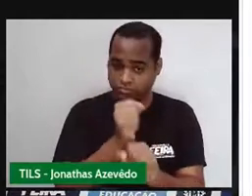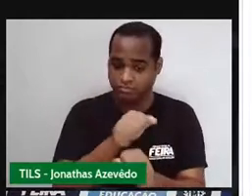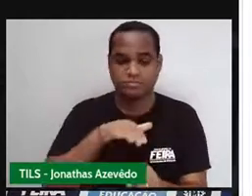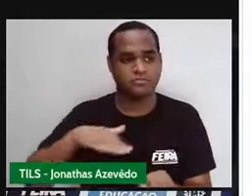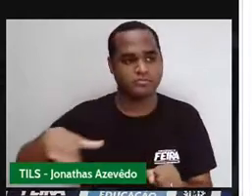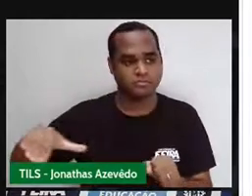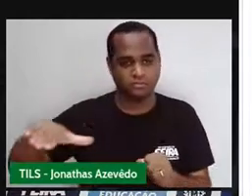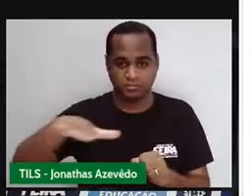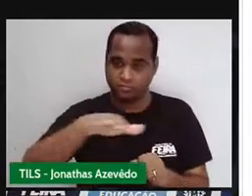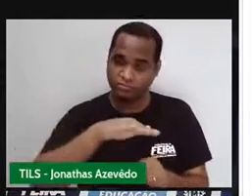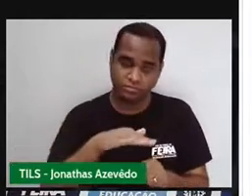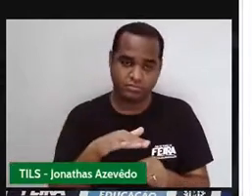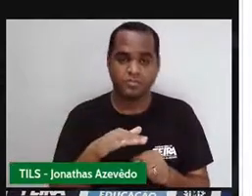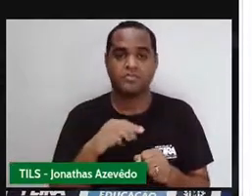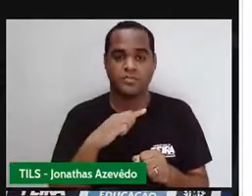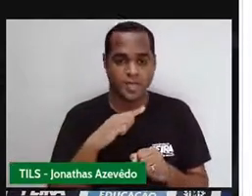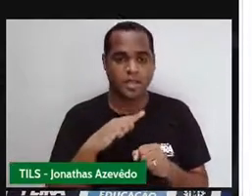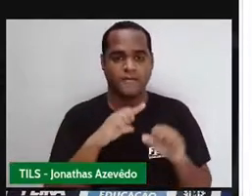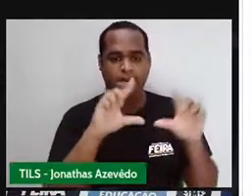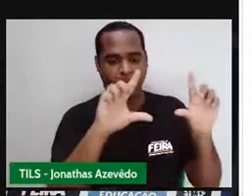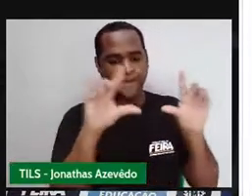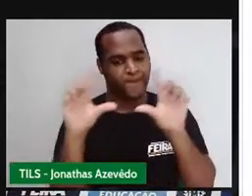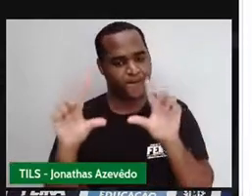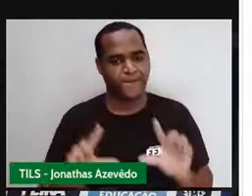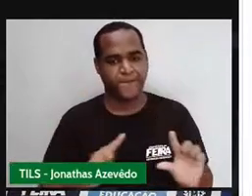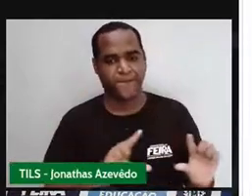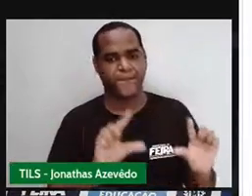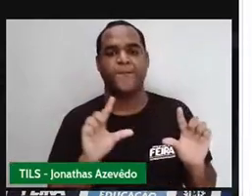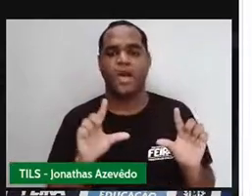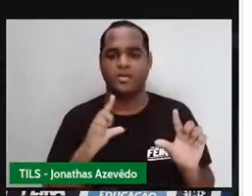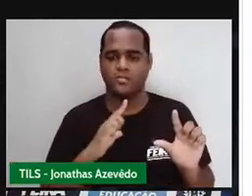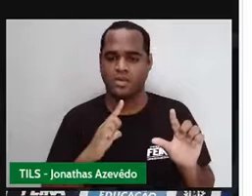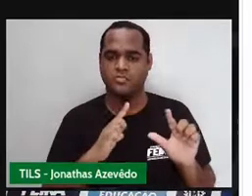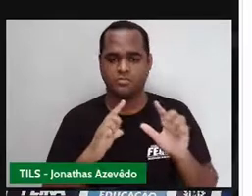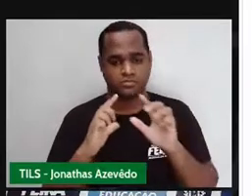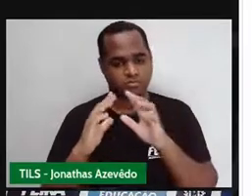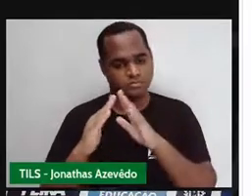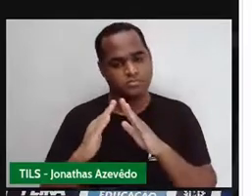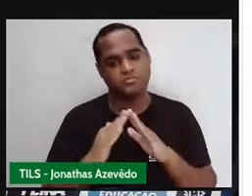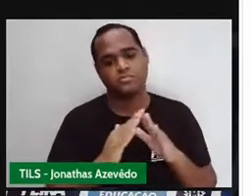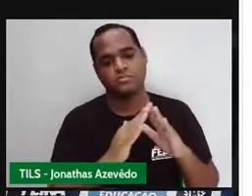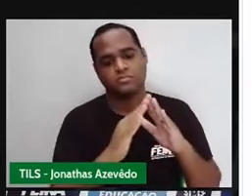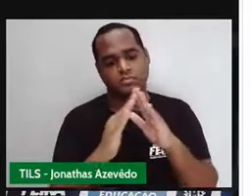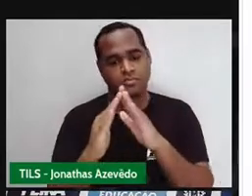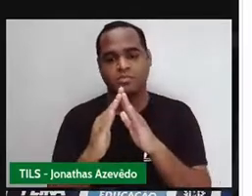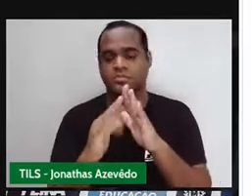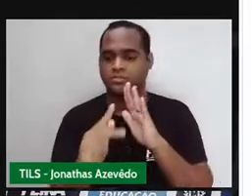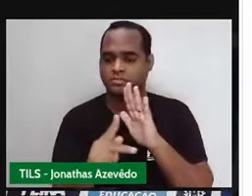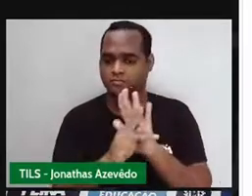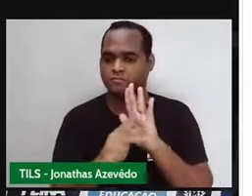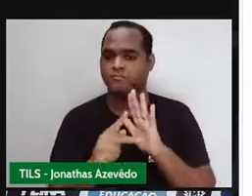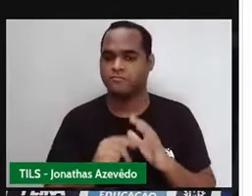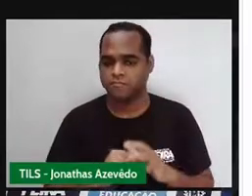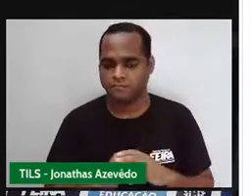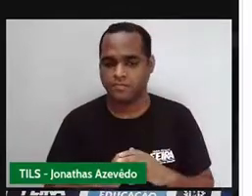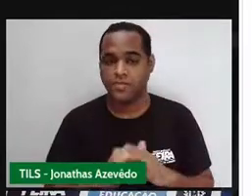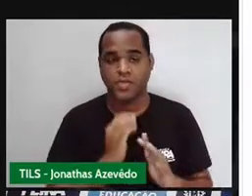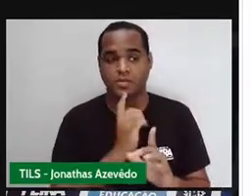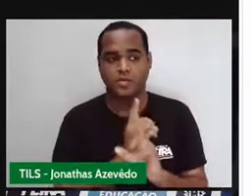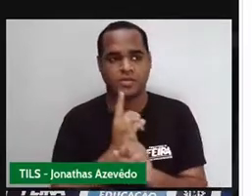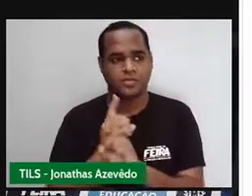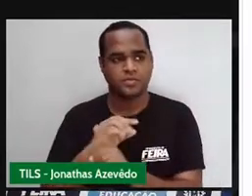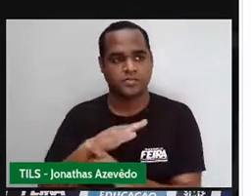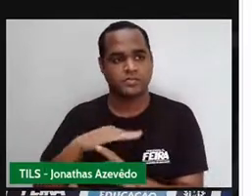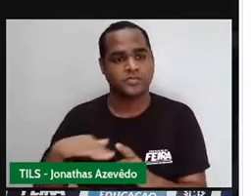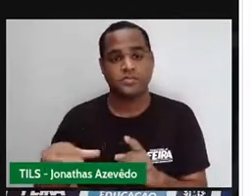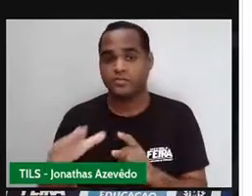a área de cada figura dessa que representa um canto da casa encontrando todas essas áreas